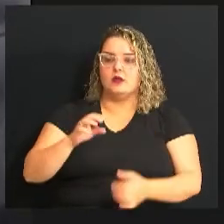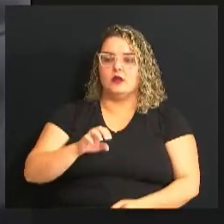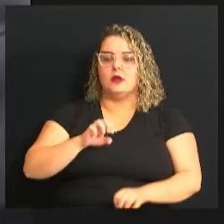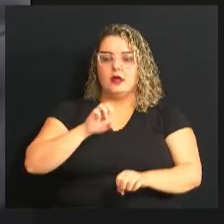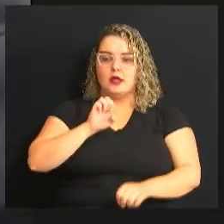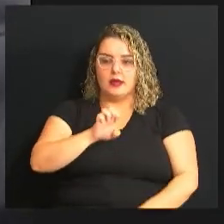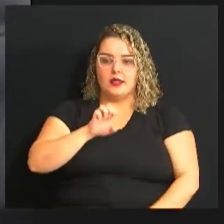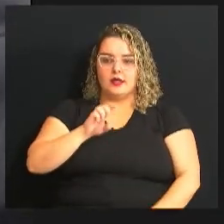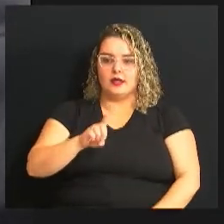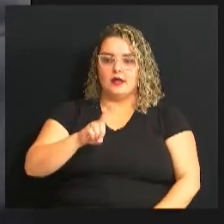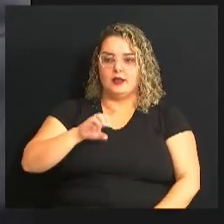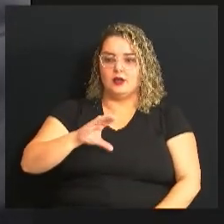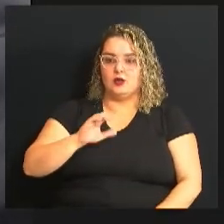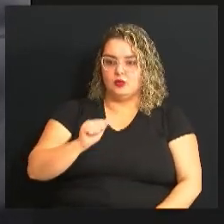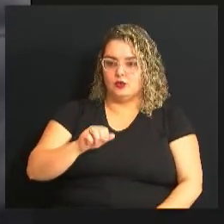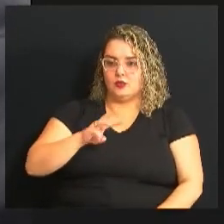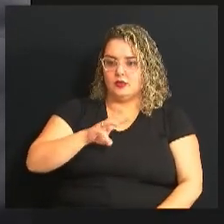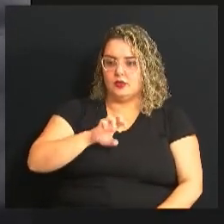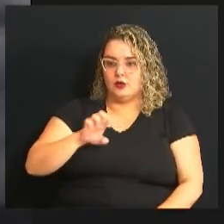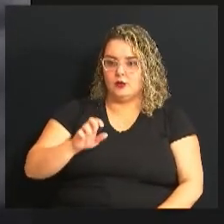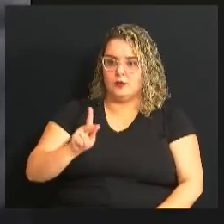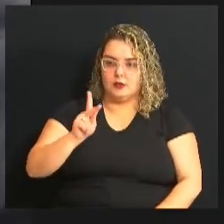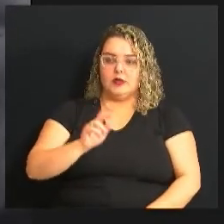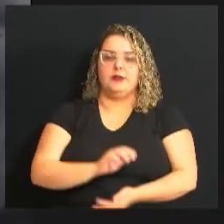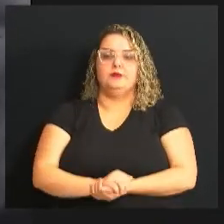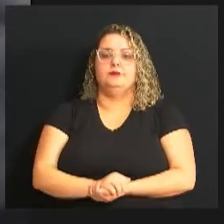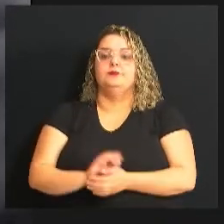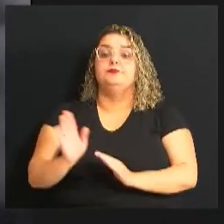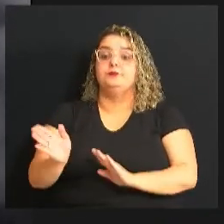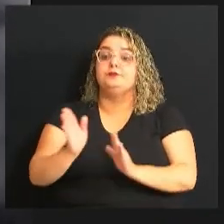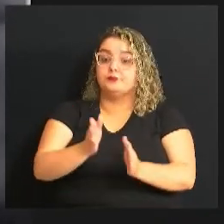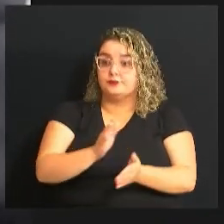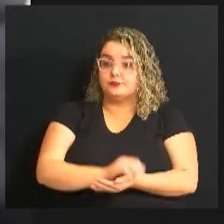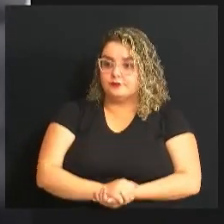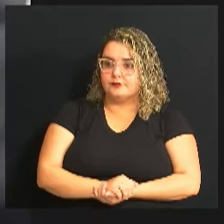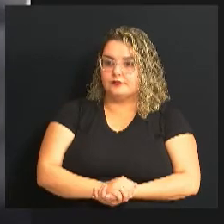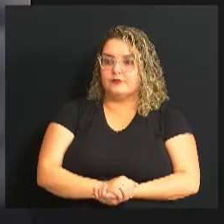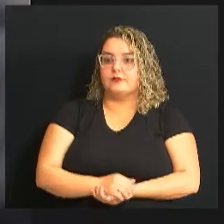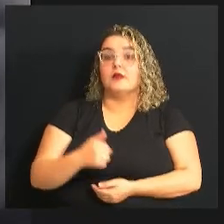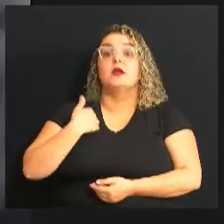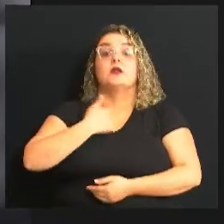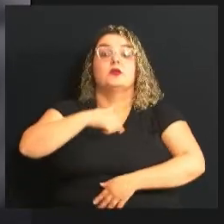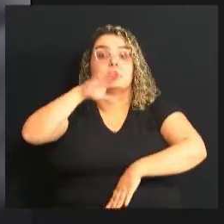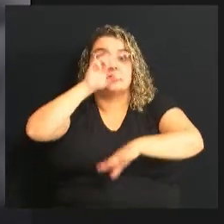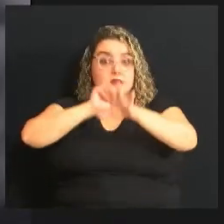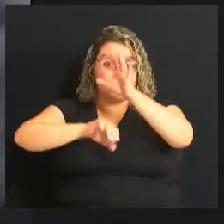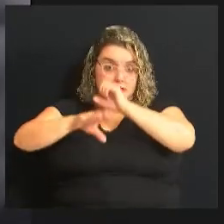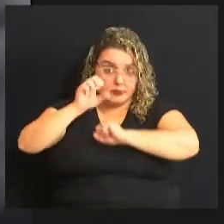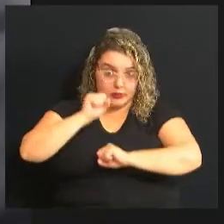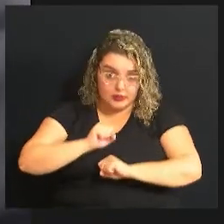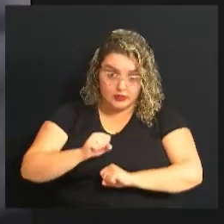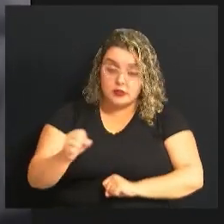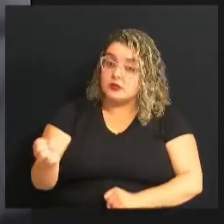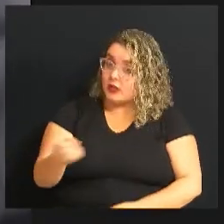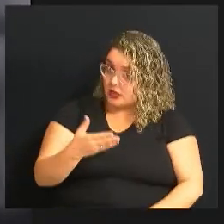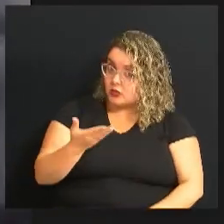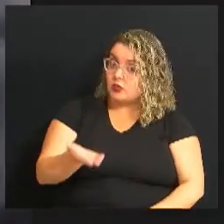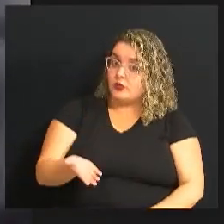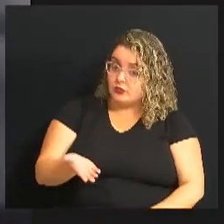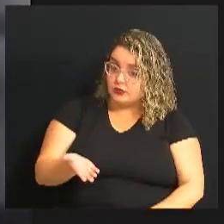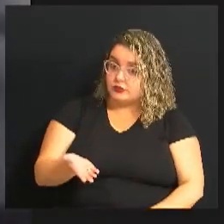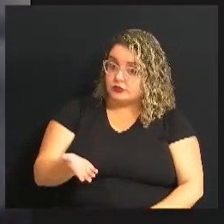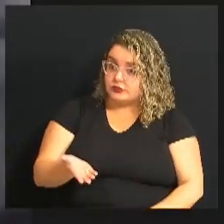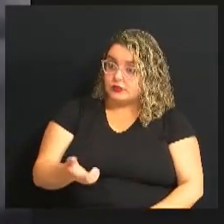são discussões que vão exatamente nesta direção, porque nós estamos aprendendo. Isso é muito novo. E a gente tem que ser